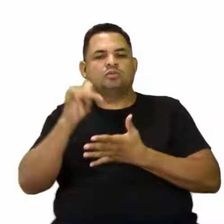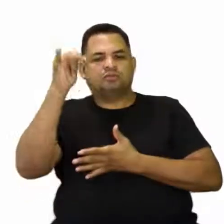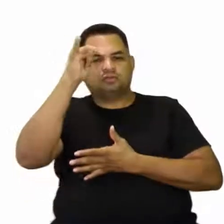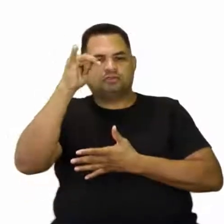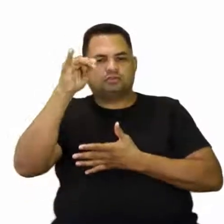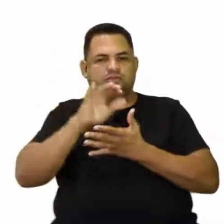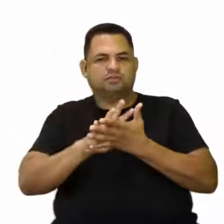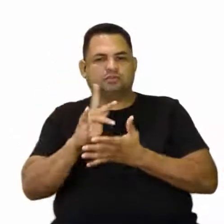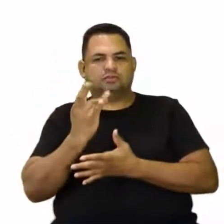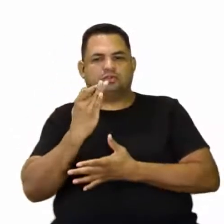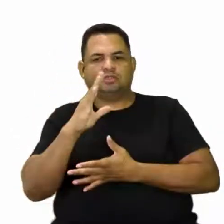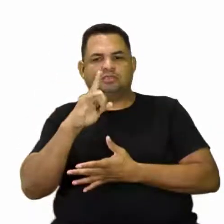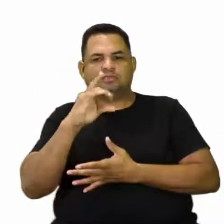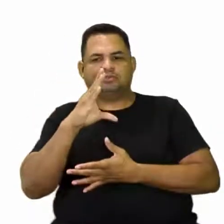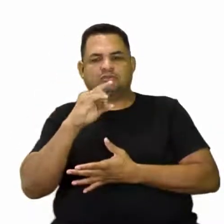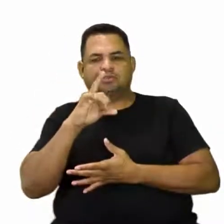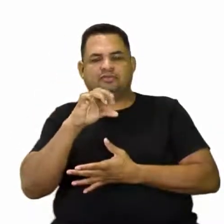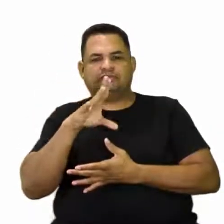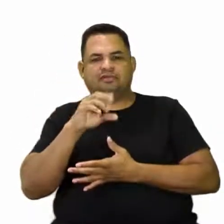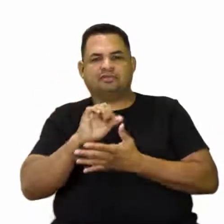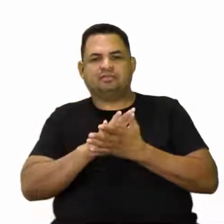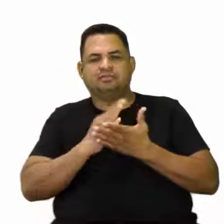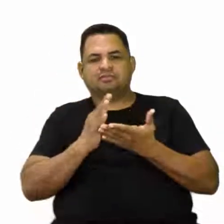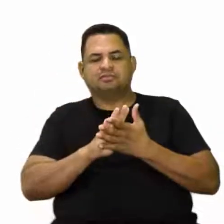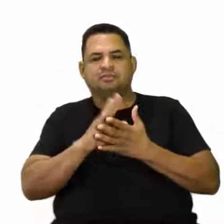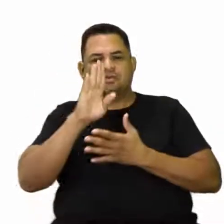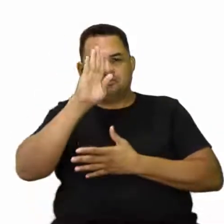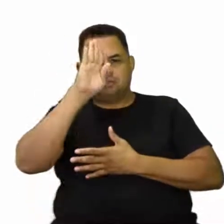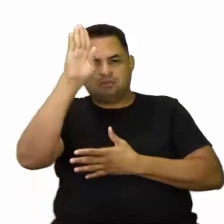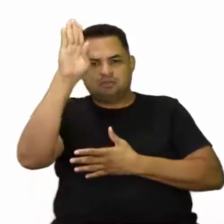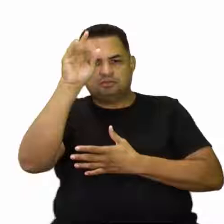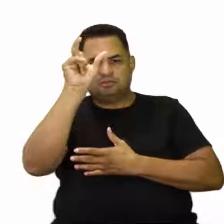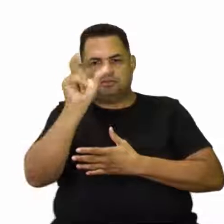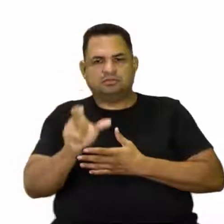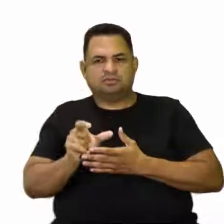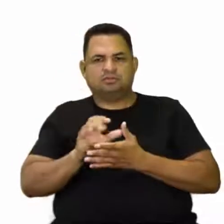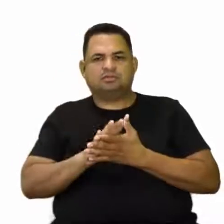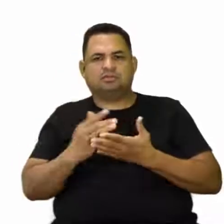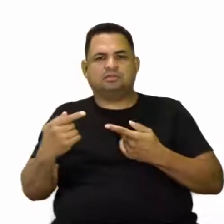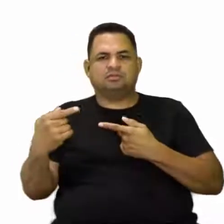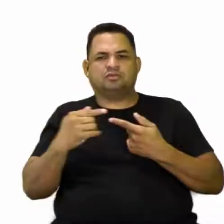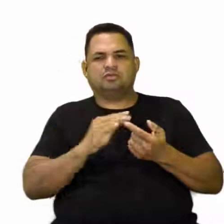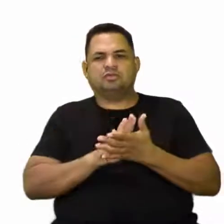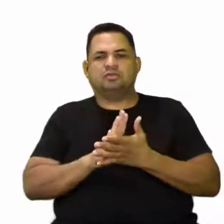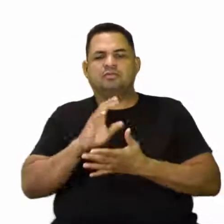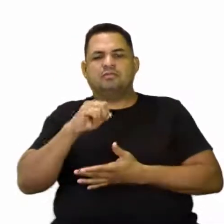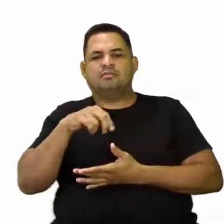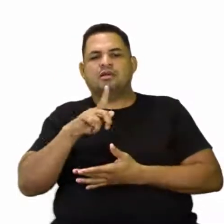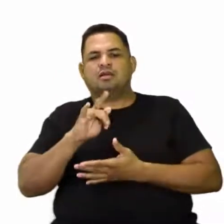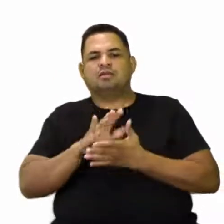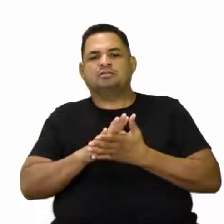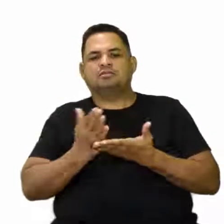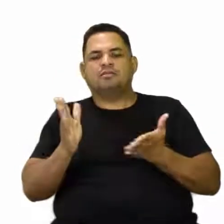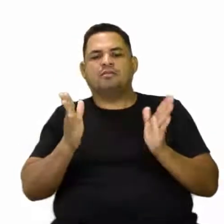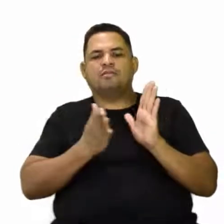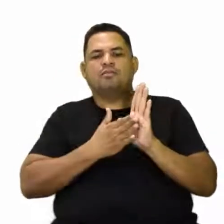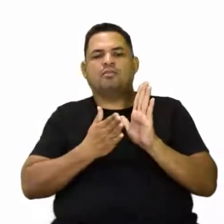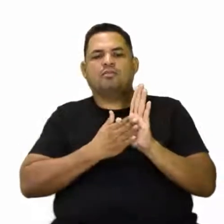Oliveira, que é o protagonista, e a sua relação com La Maga. A história propõe um jogo